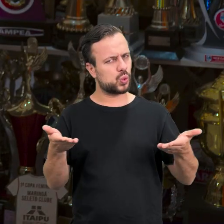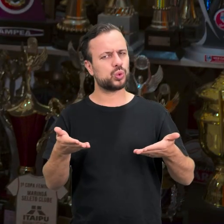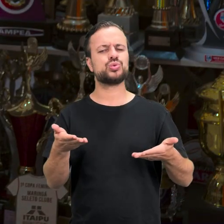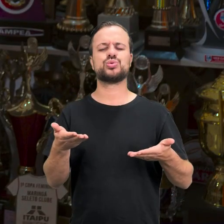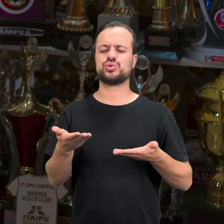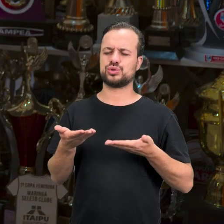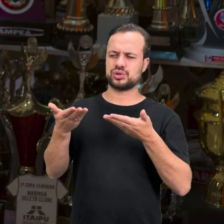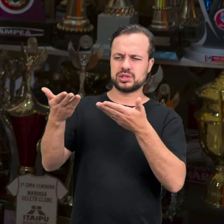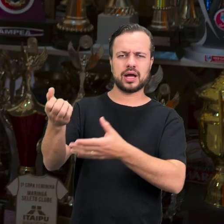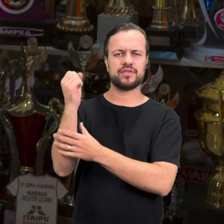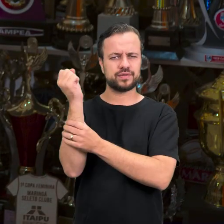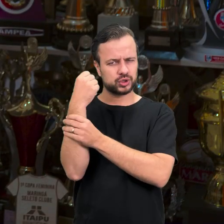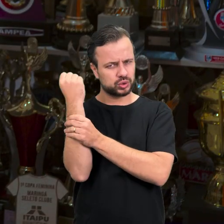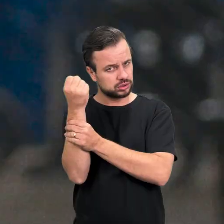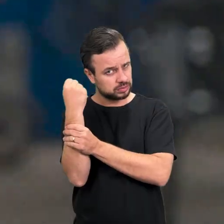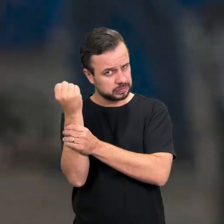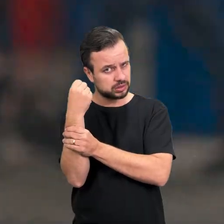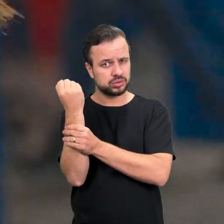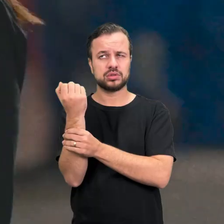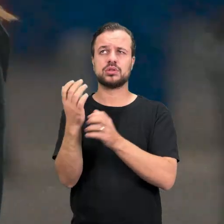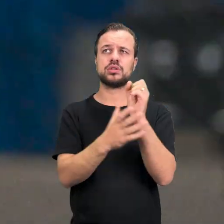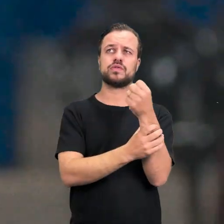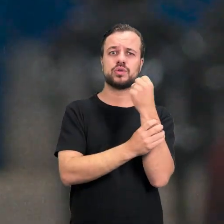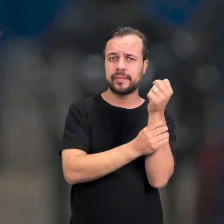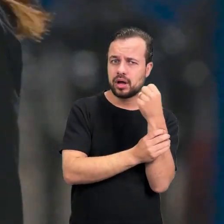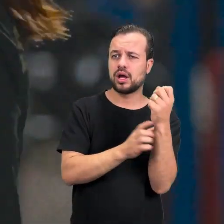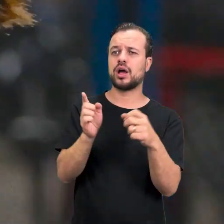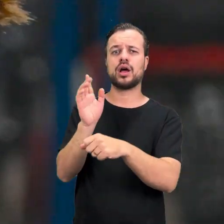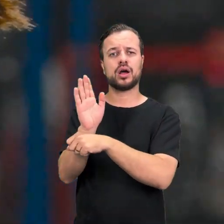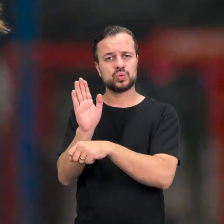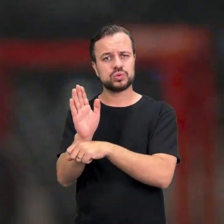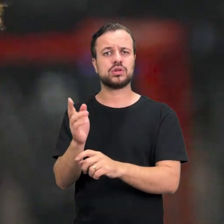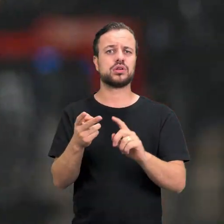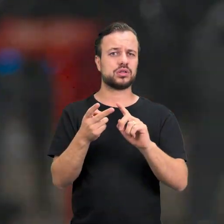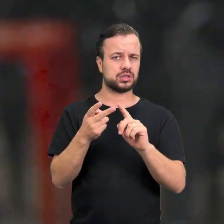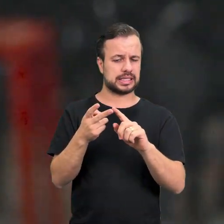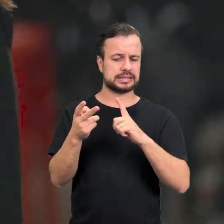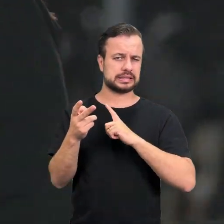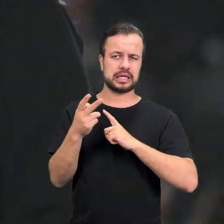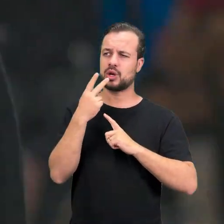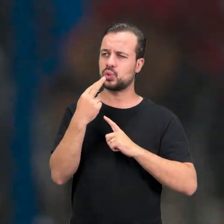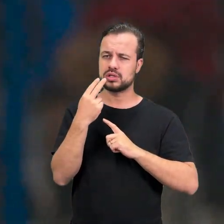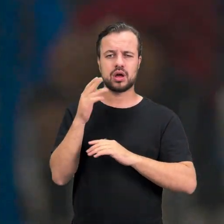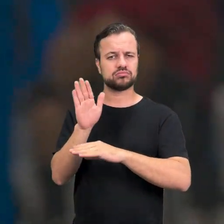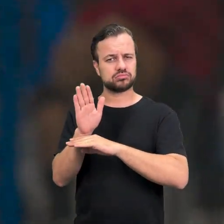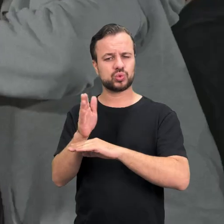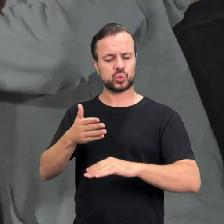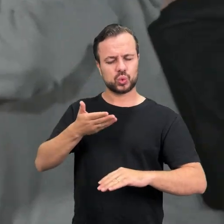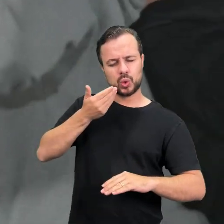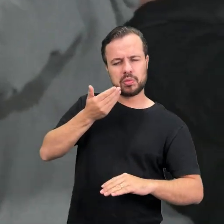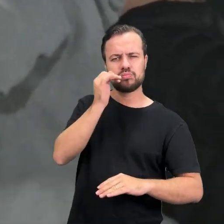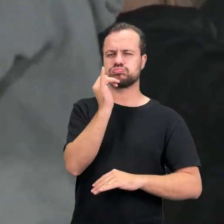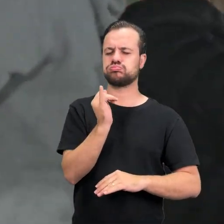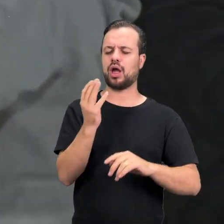consegue ter fisioterapeuta para ajudar, para auxiliar. A gente tem nutricionista, que faz todo...